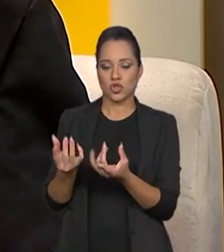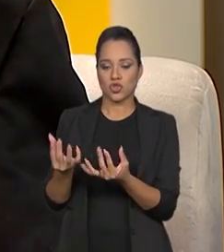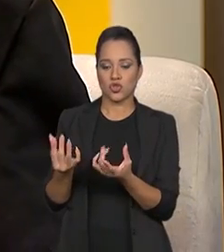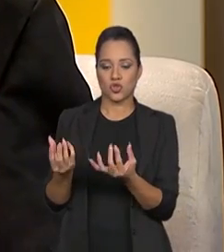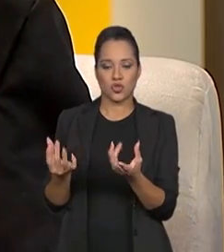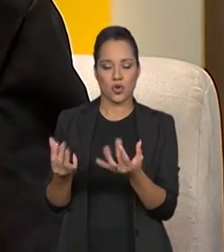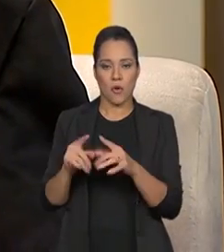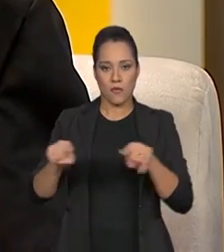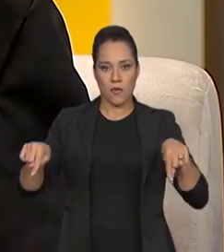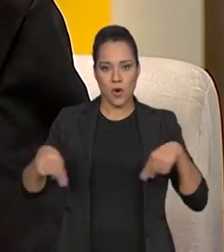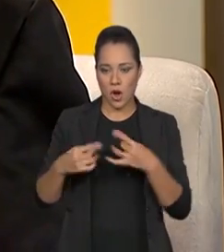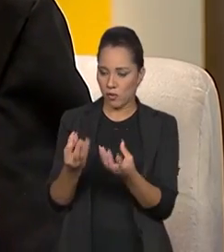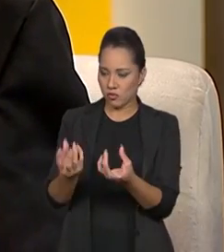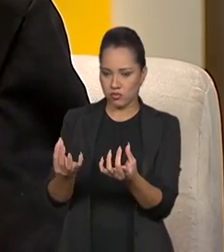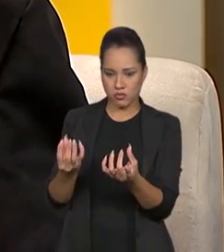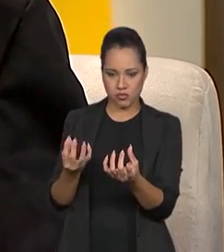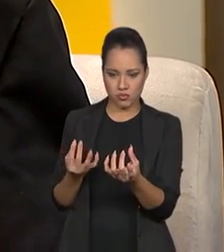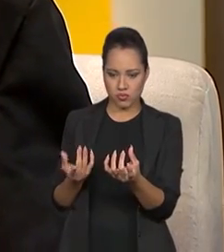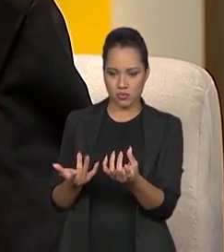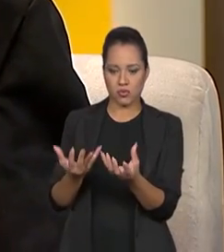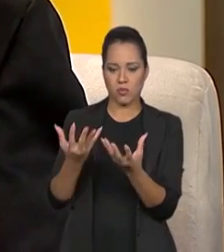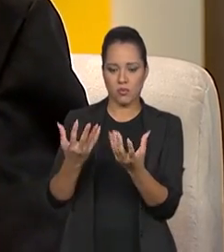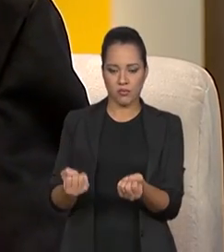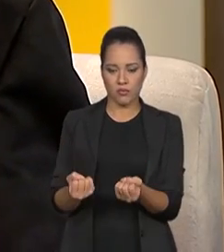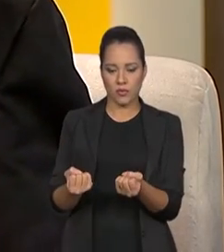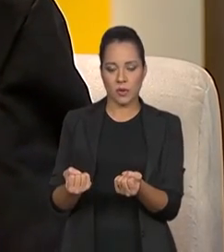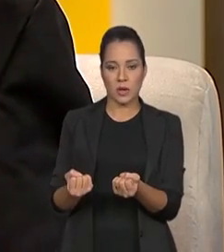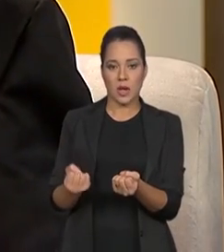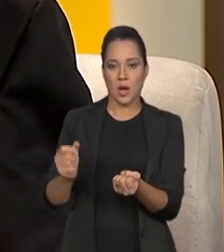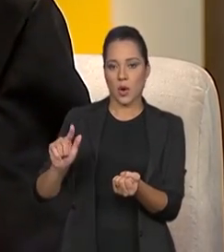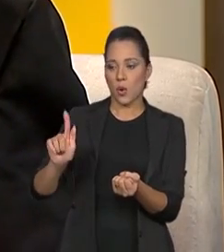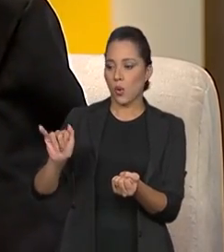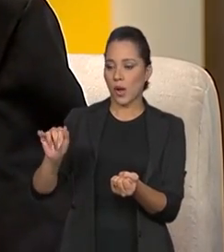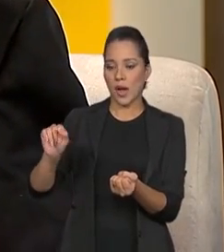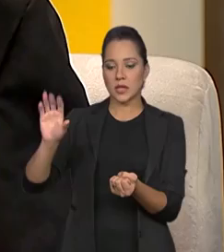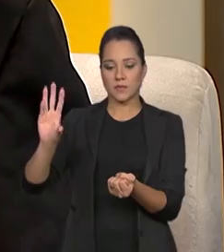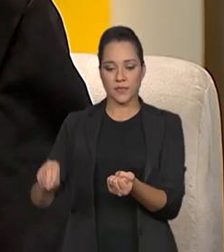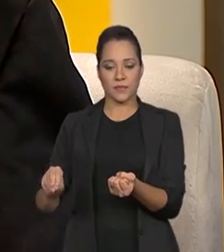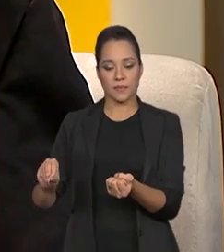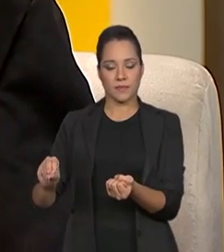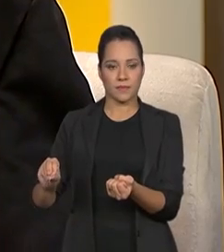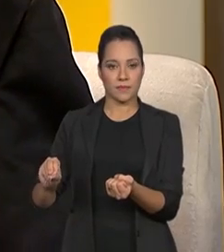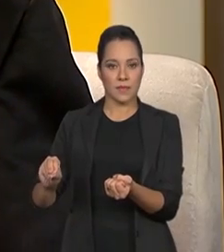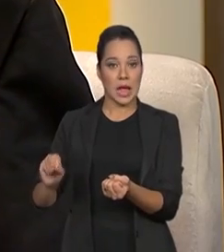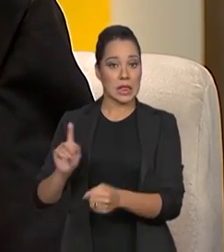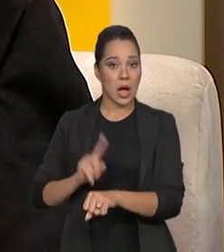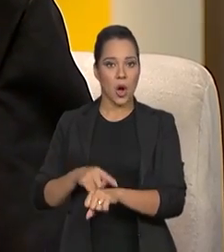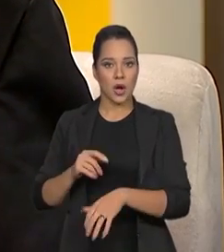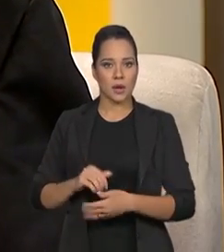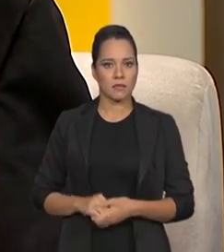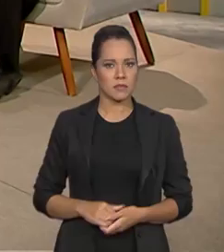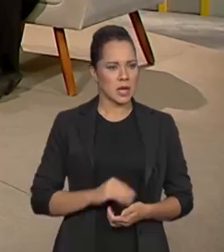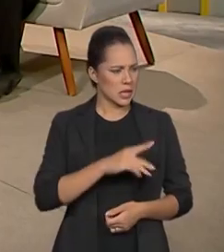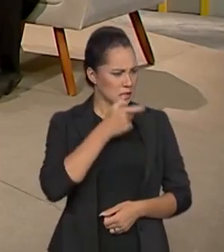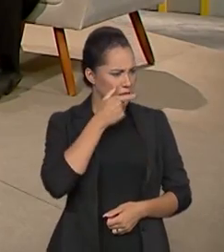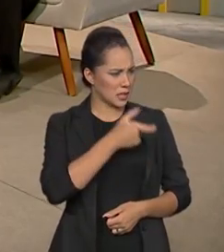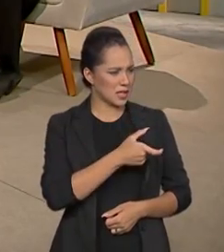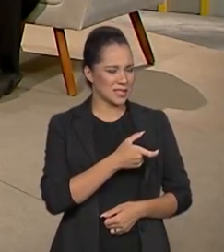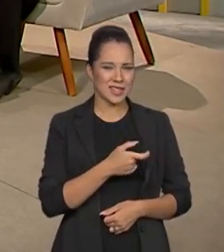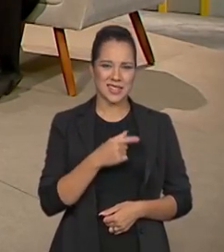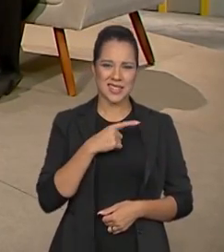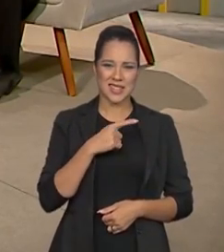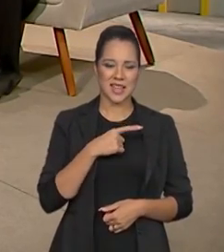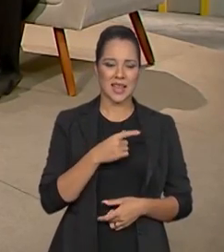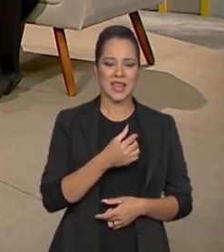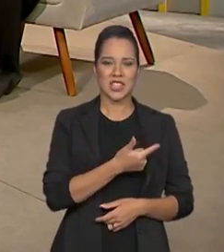do do fogão da boca do ele desliga o gás é um dispositivo automático você é bem interessante quem fogões